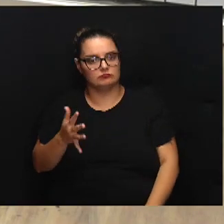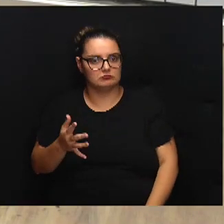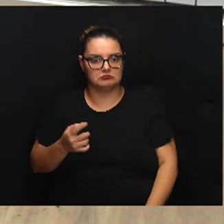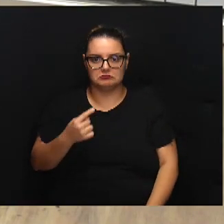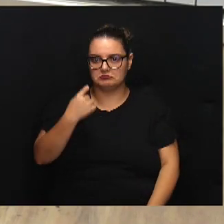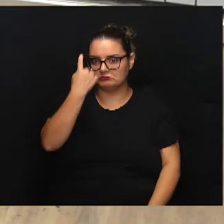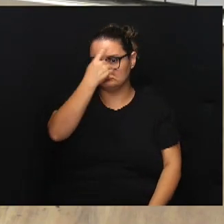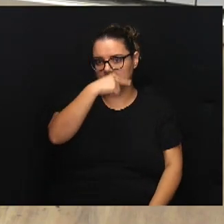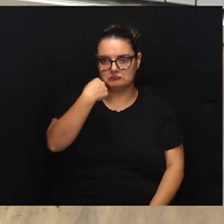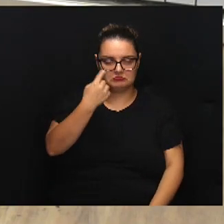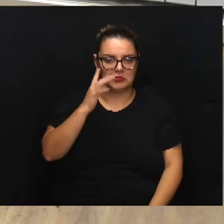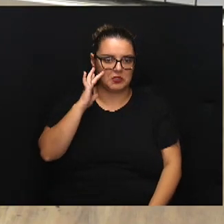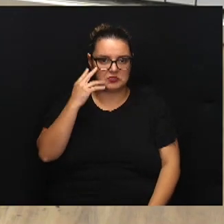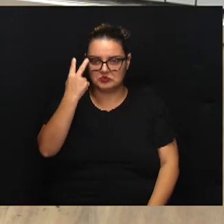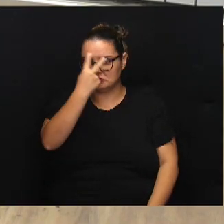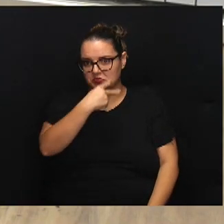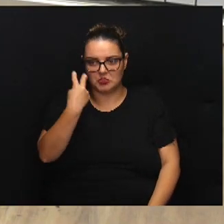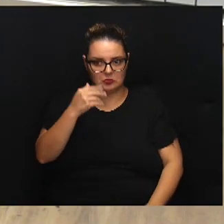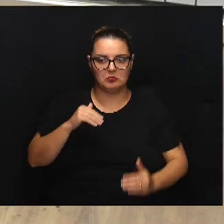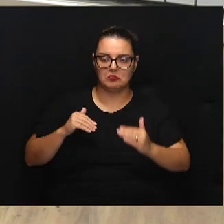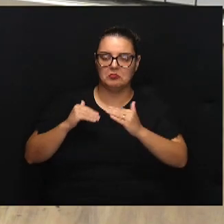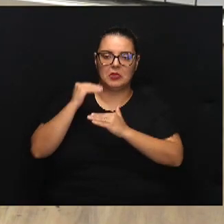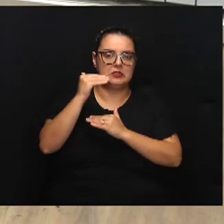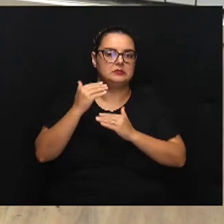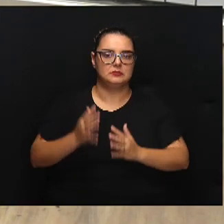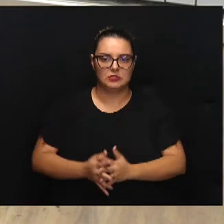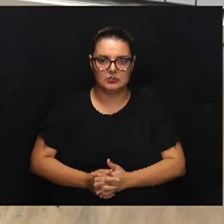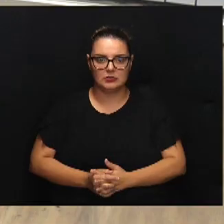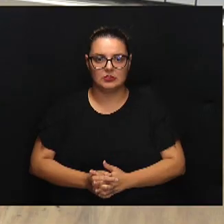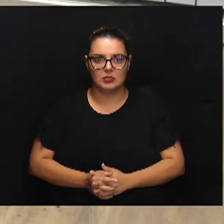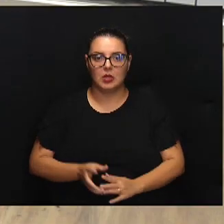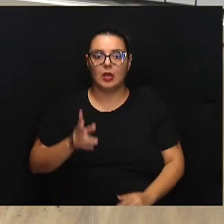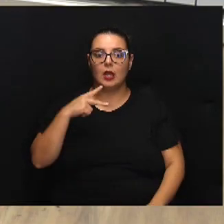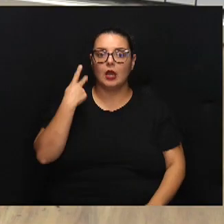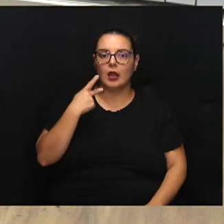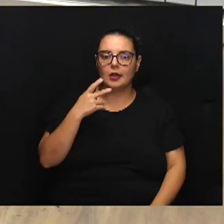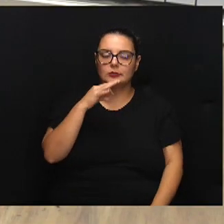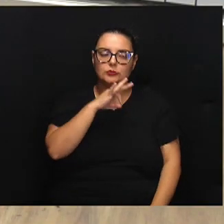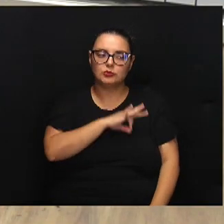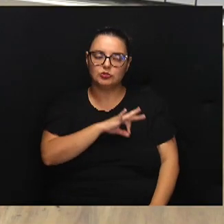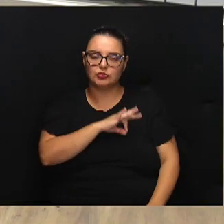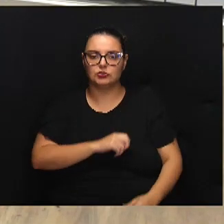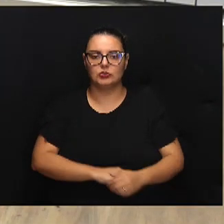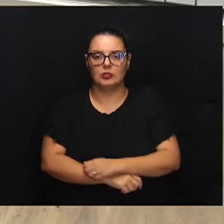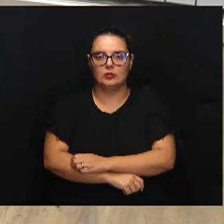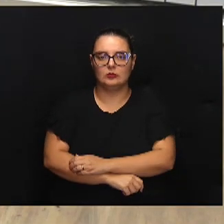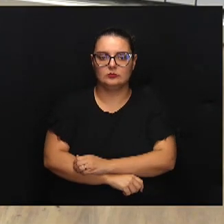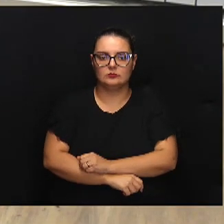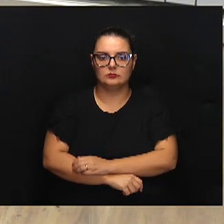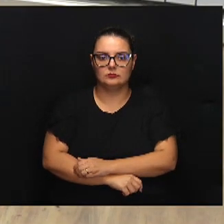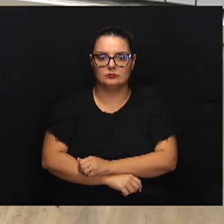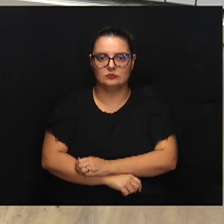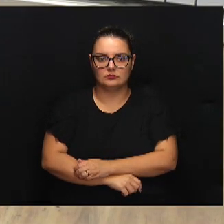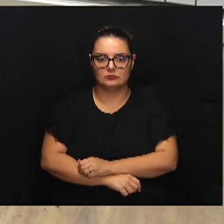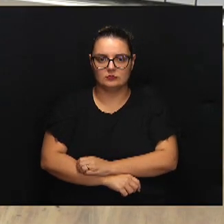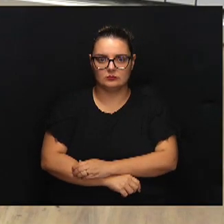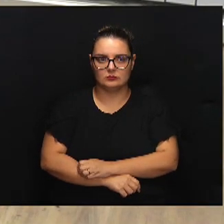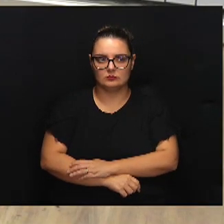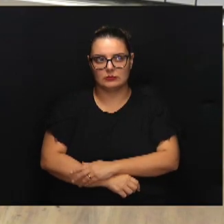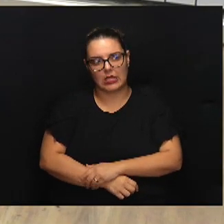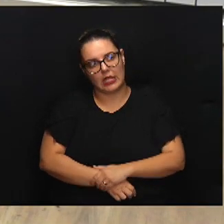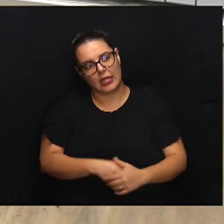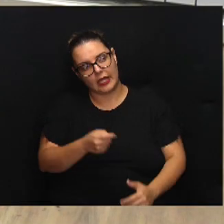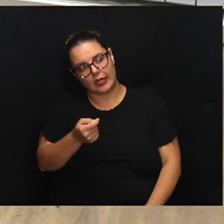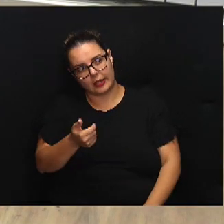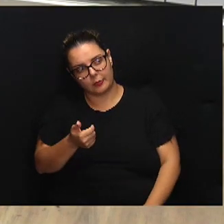hora, acho que 2 horas no máximo. A política de remuneração, a gente pode dizer que é pouco favorável